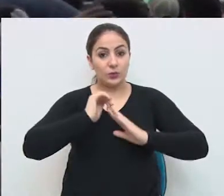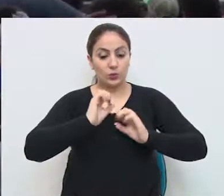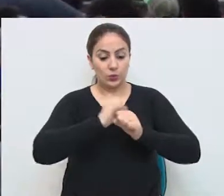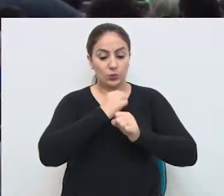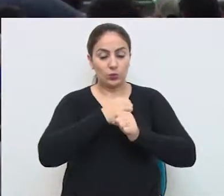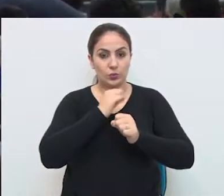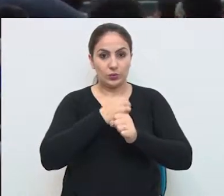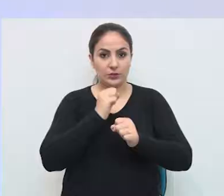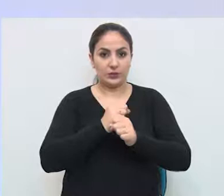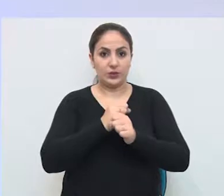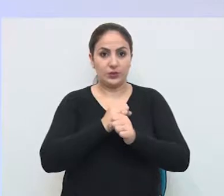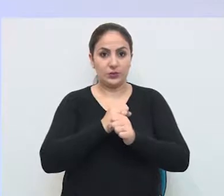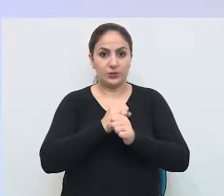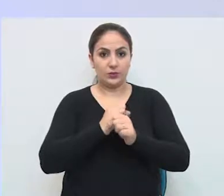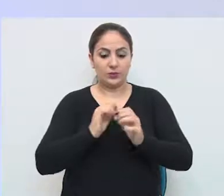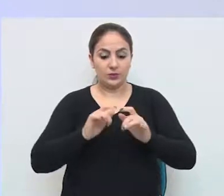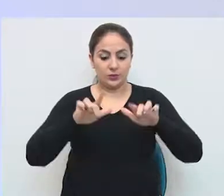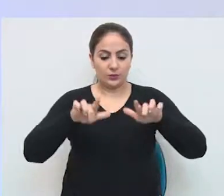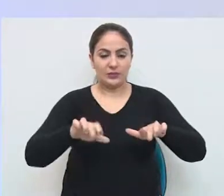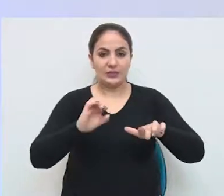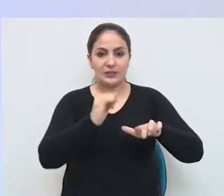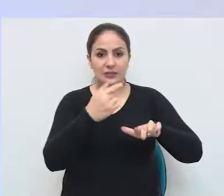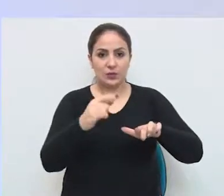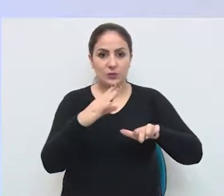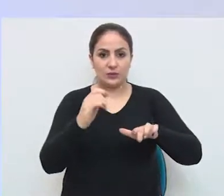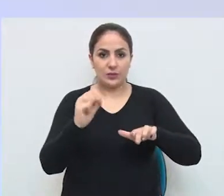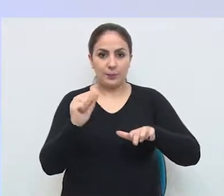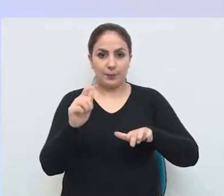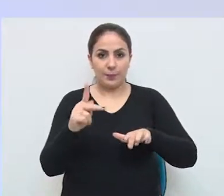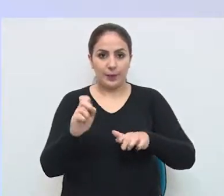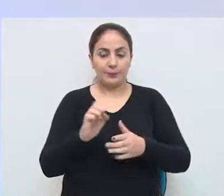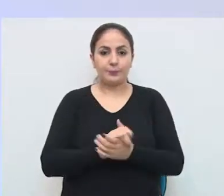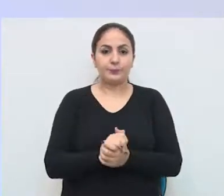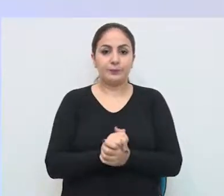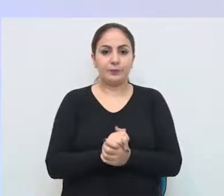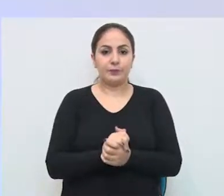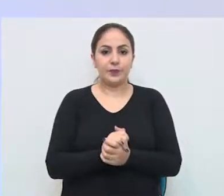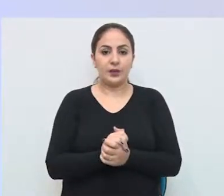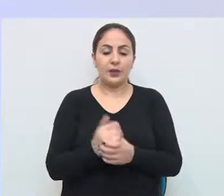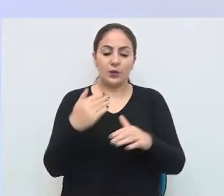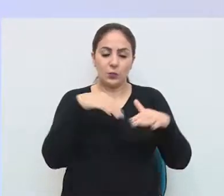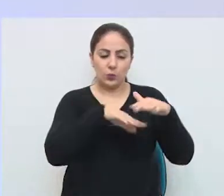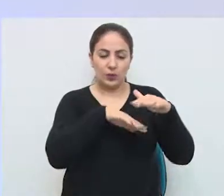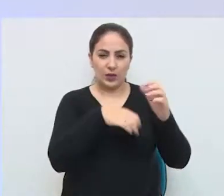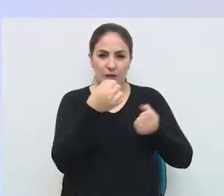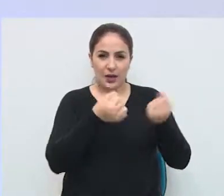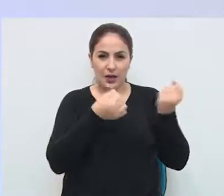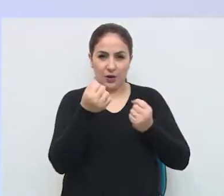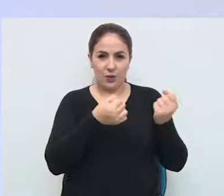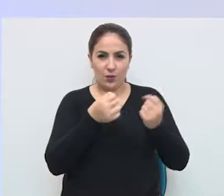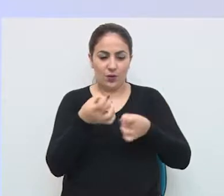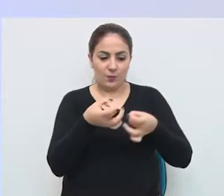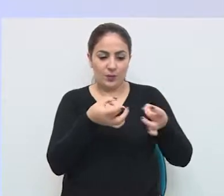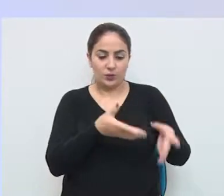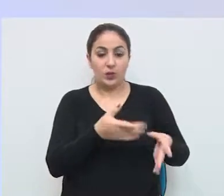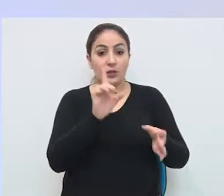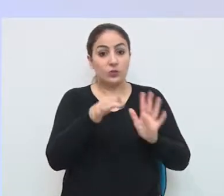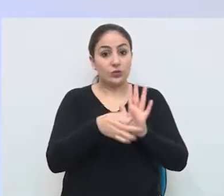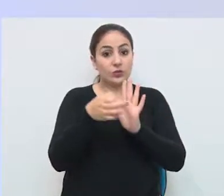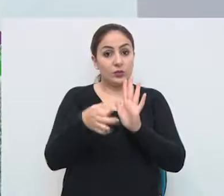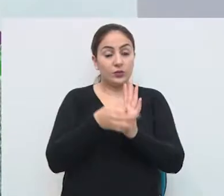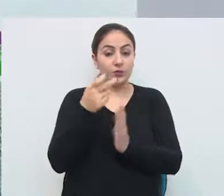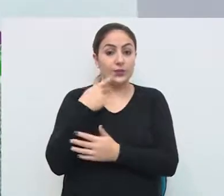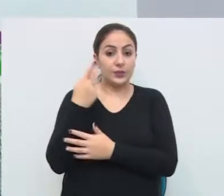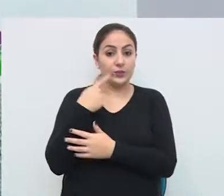na rua São Cepé. Depósito para recolhimento de veículos abandonados é uma sugestão do vereador Ronaldo